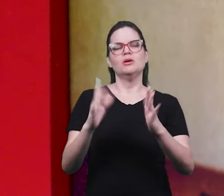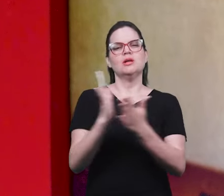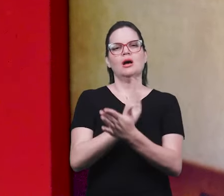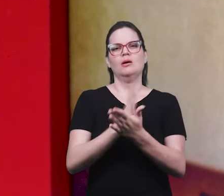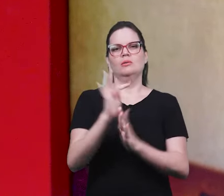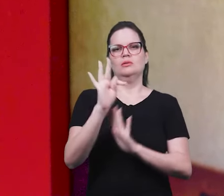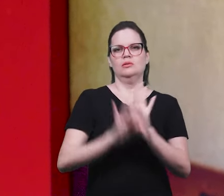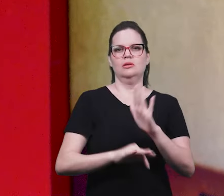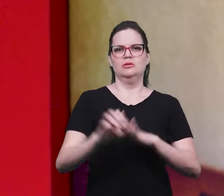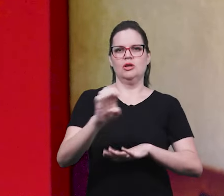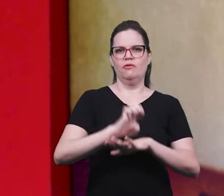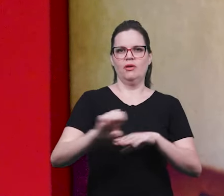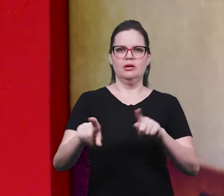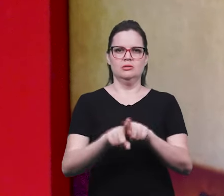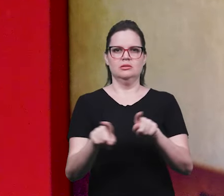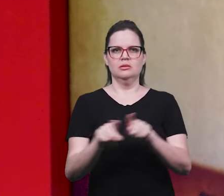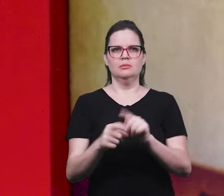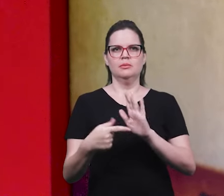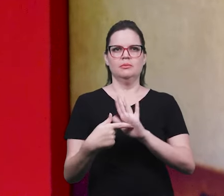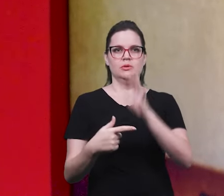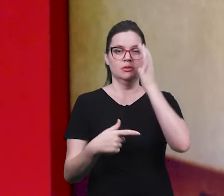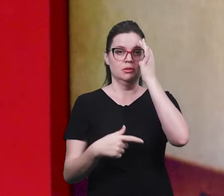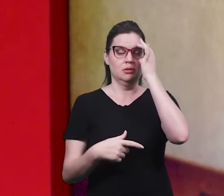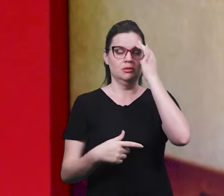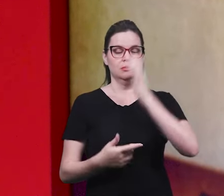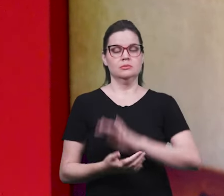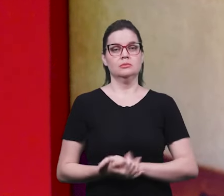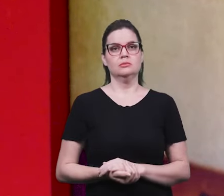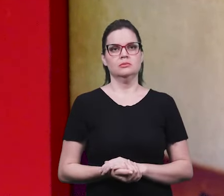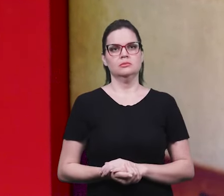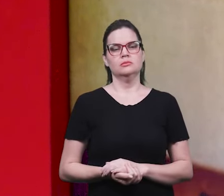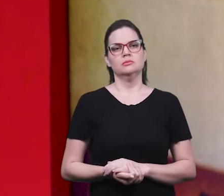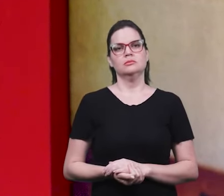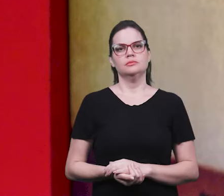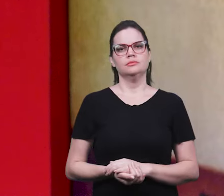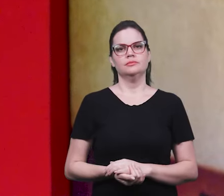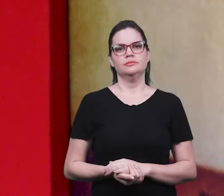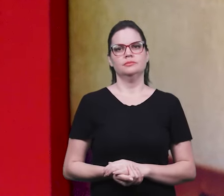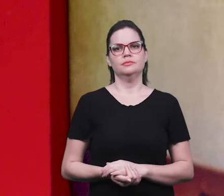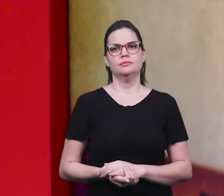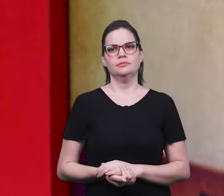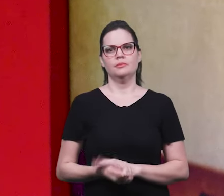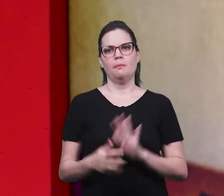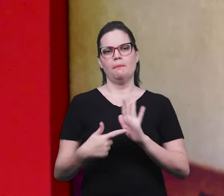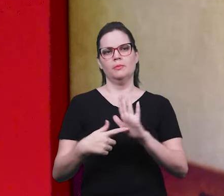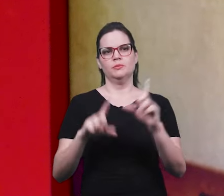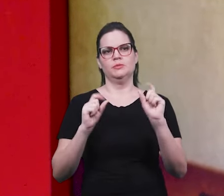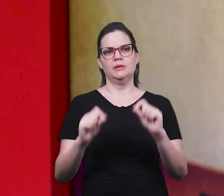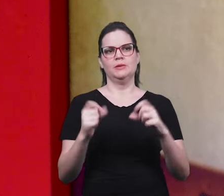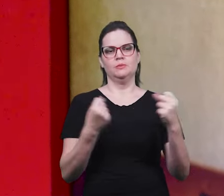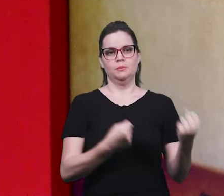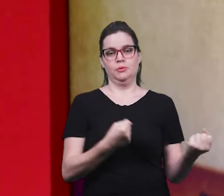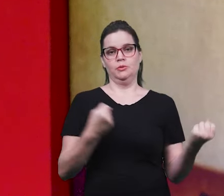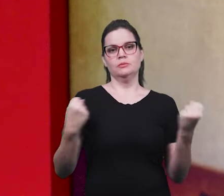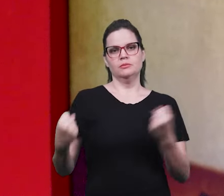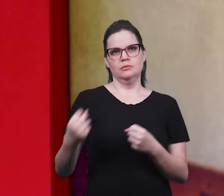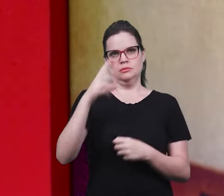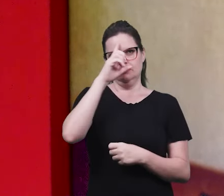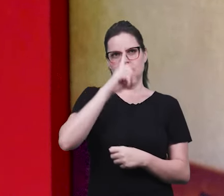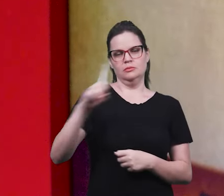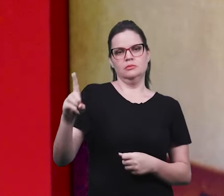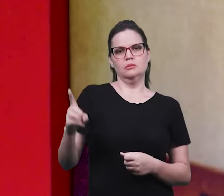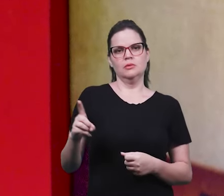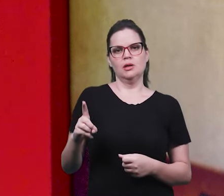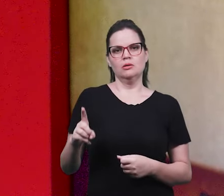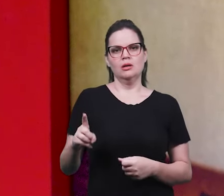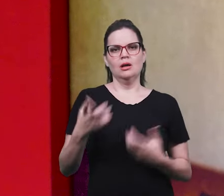aqui, fez todas as coisas, aqui é texto que mostra que o poder de Deus para impedir aquilo